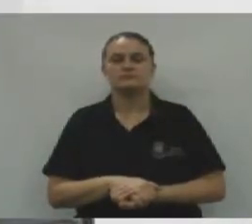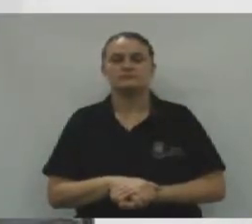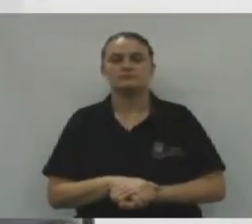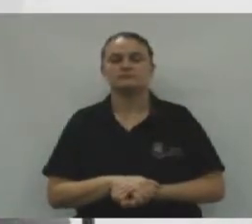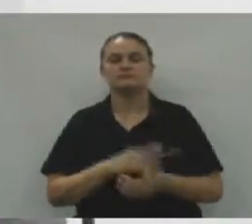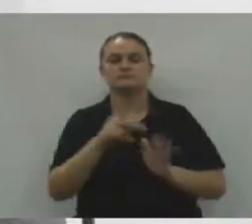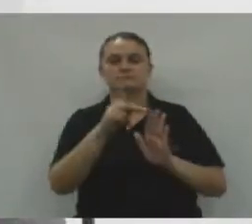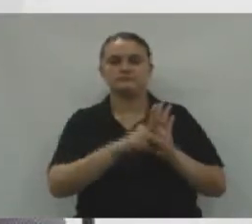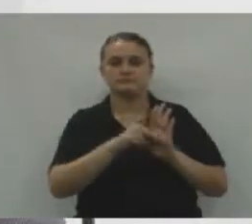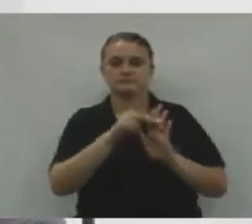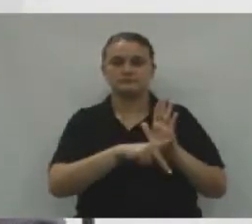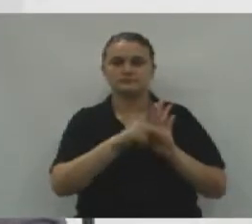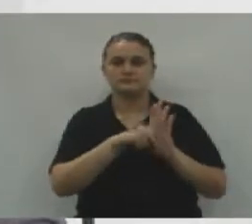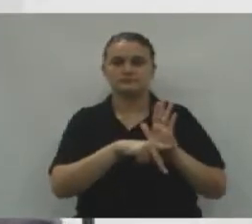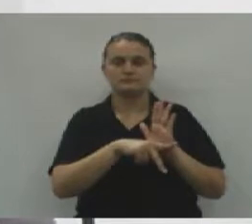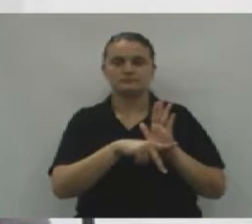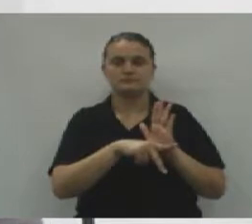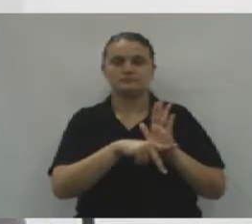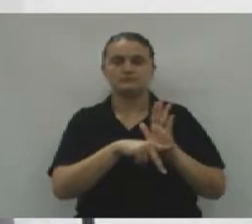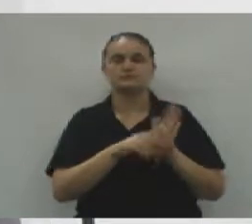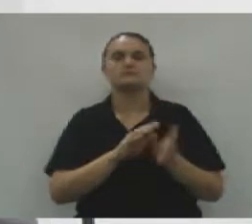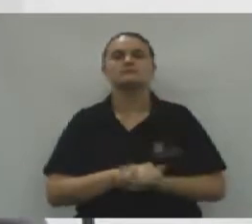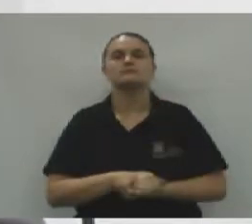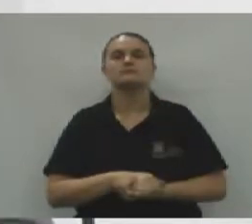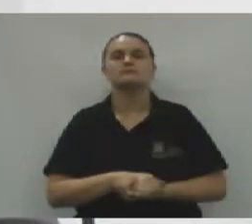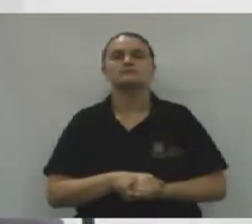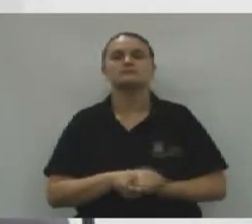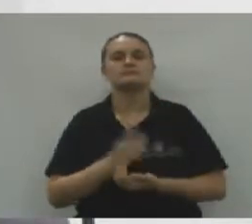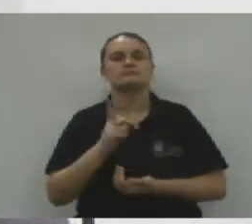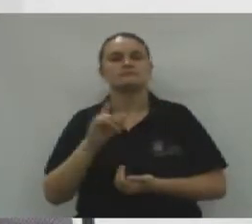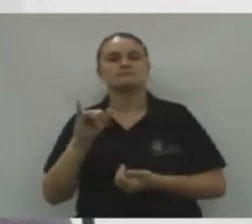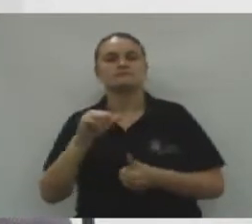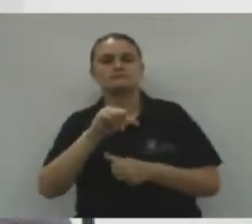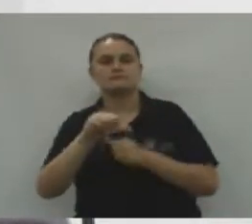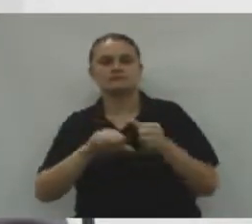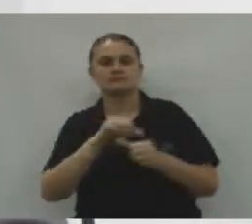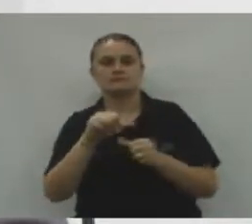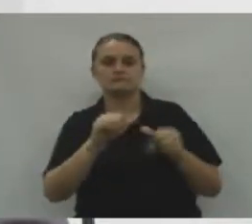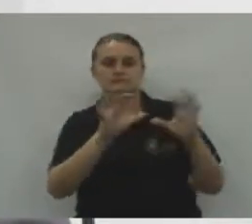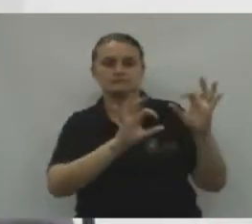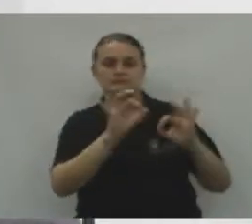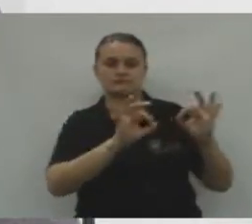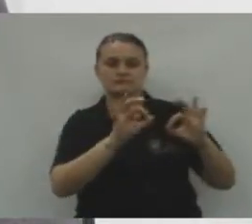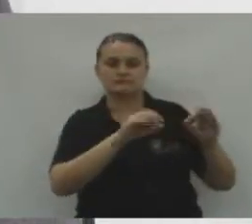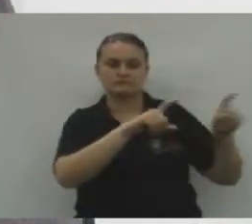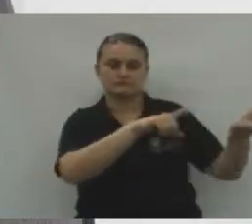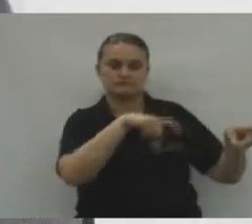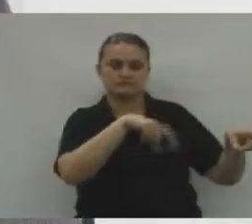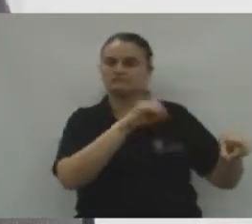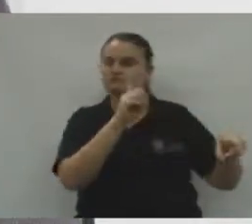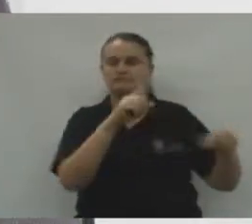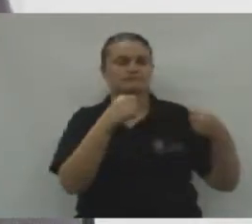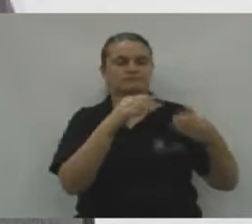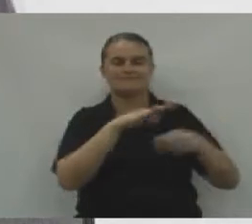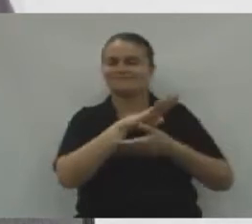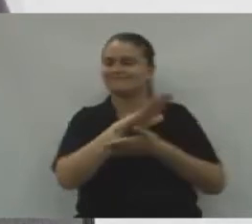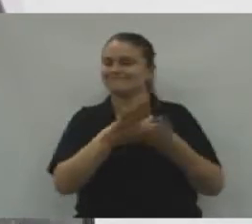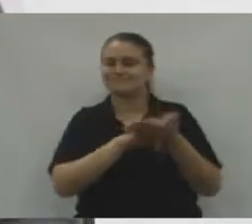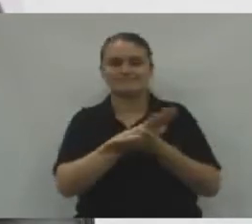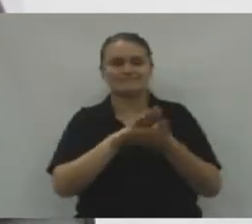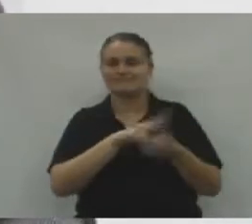O projeto não mudará a estrutura atual das propriedades, não se exige na